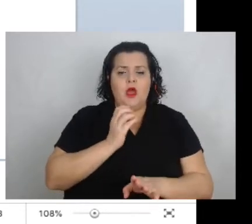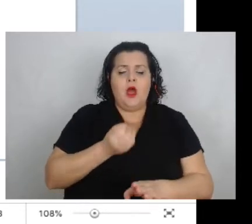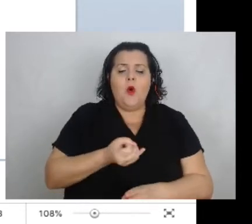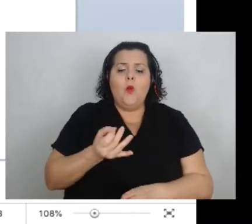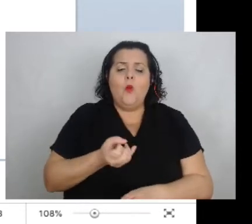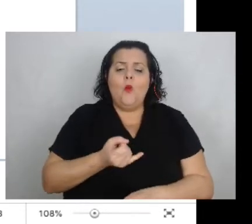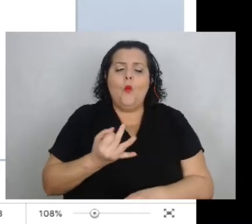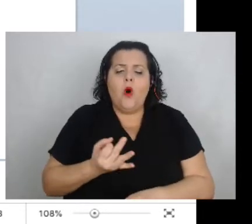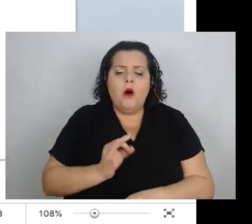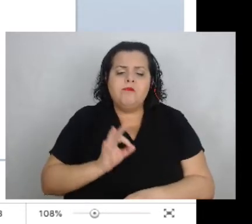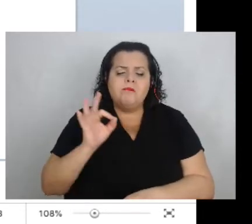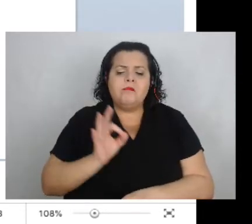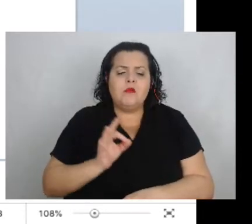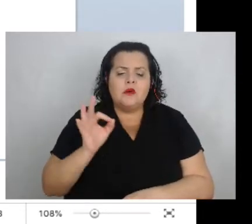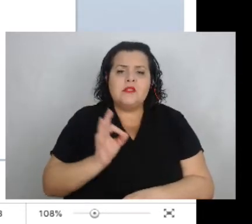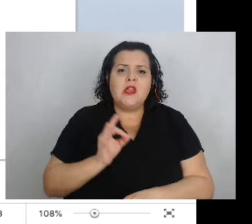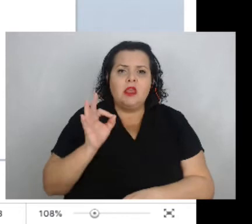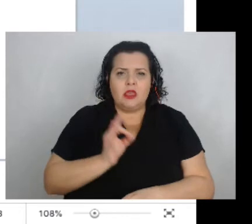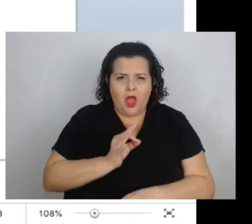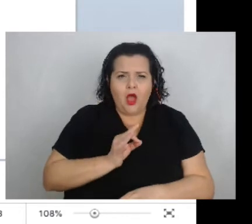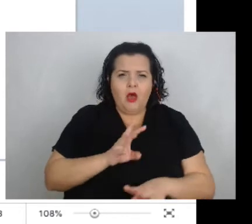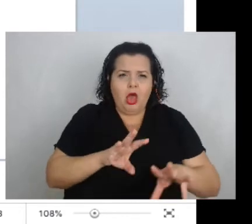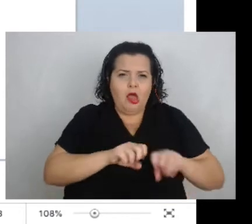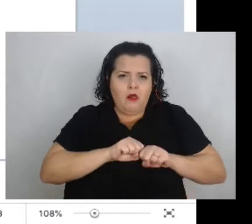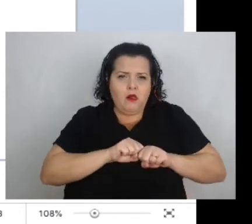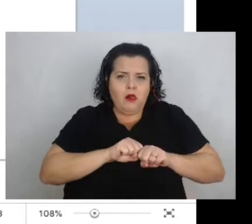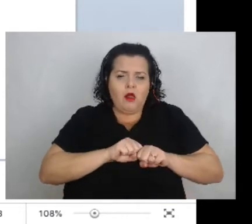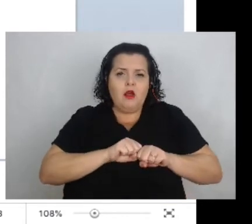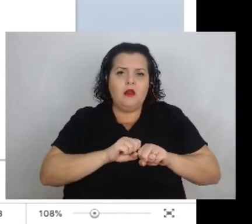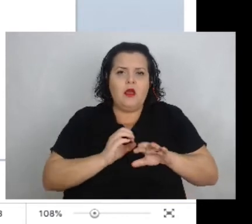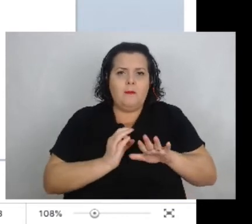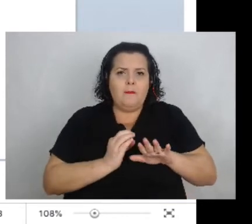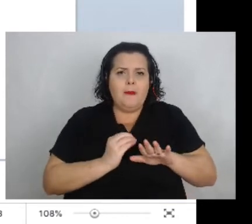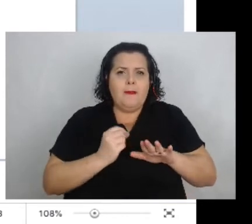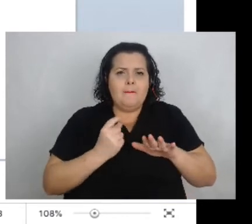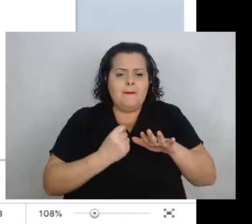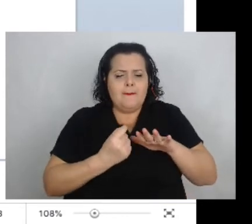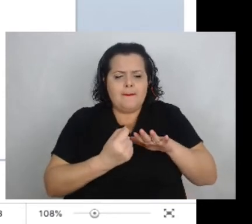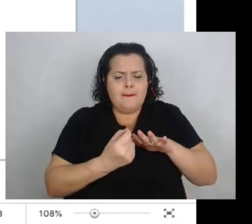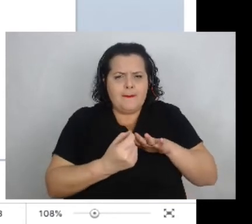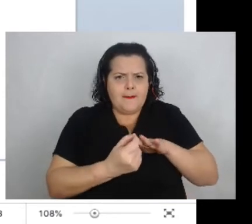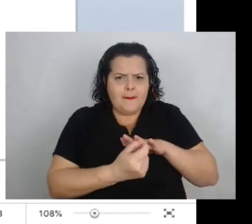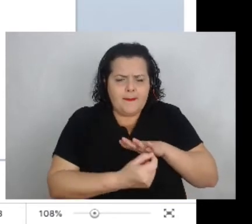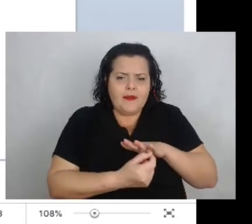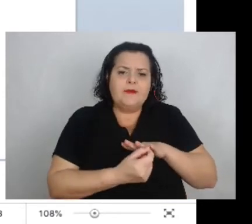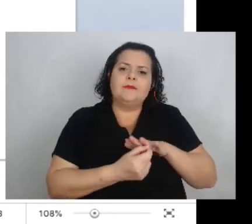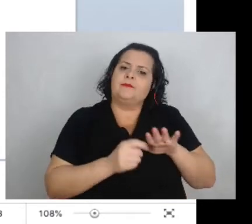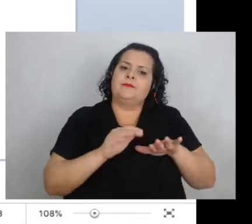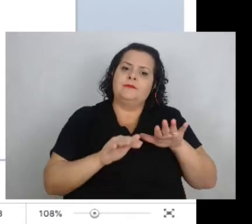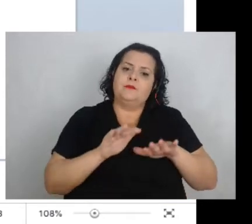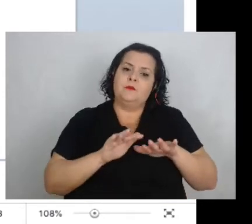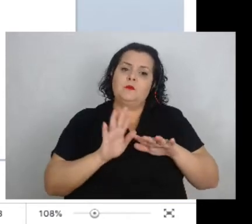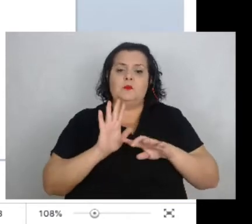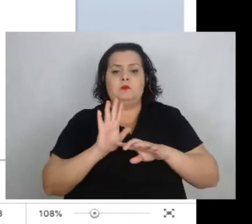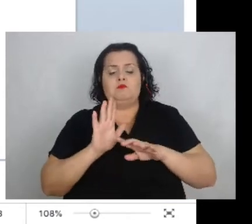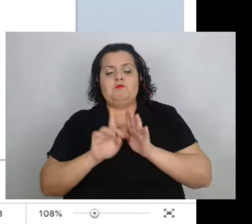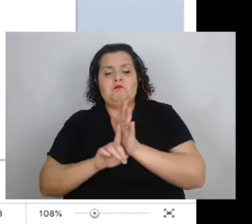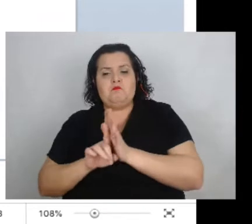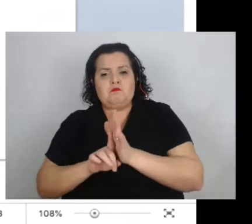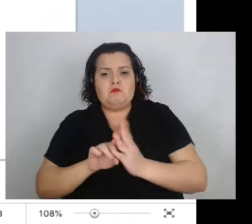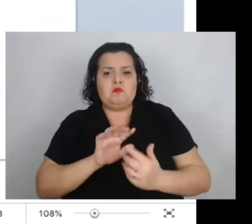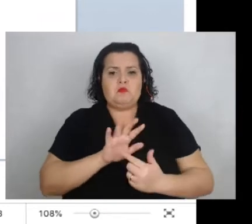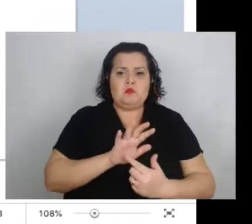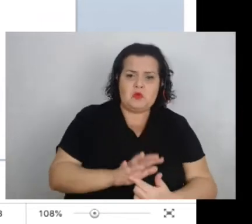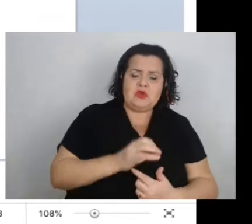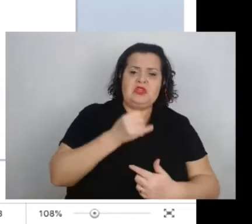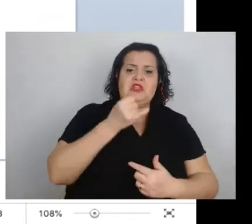viral mais alta, tem alguns estudos que mostram que pacientes morrem mais com carga viral mais